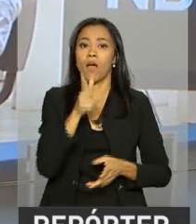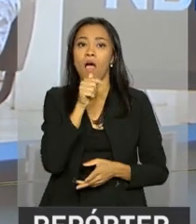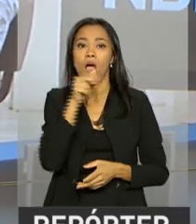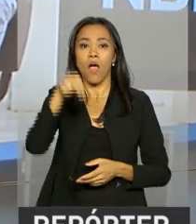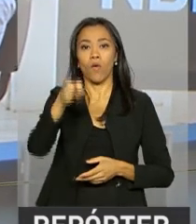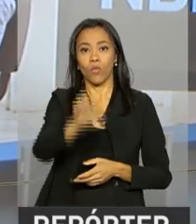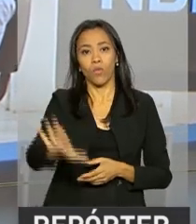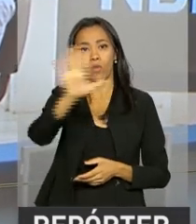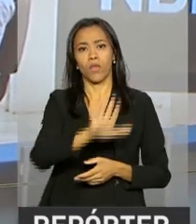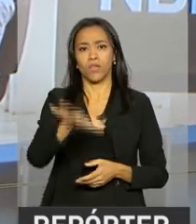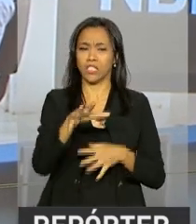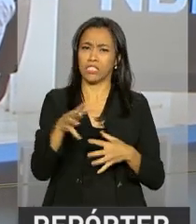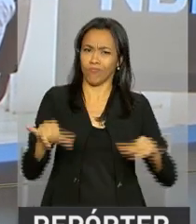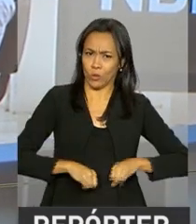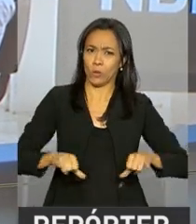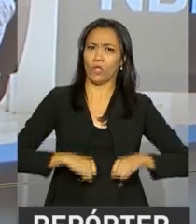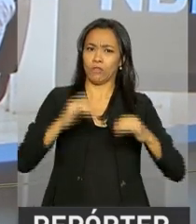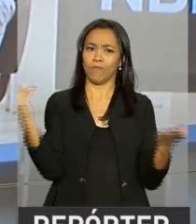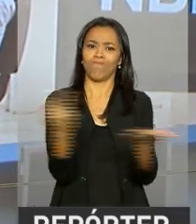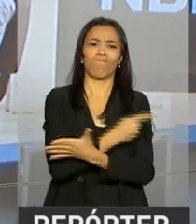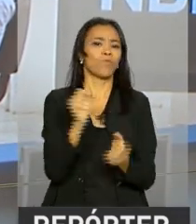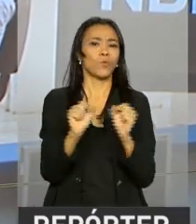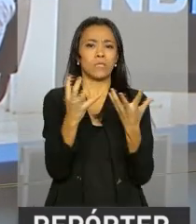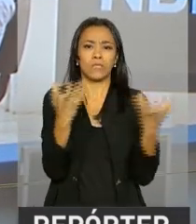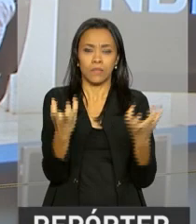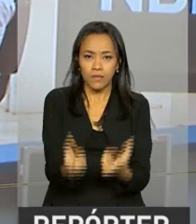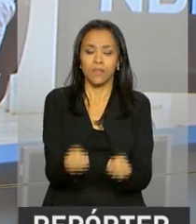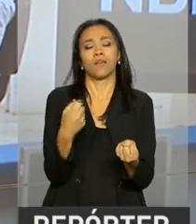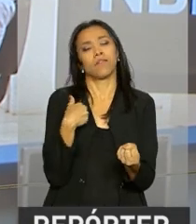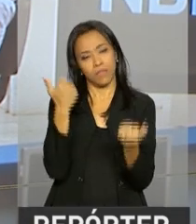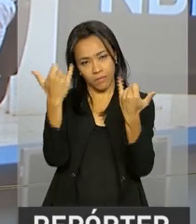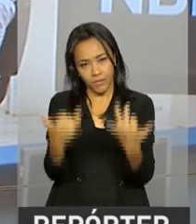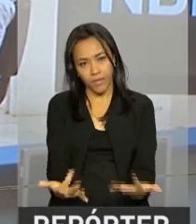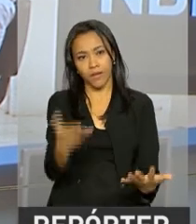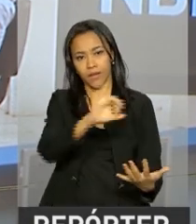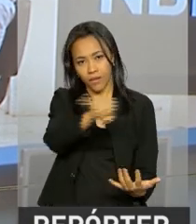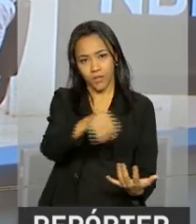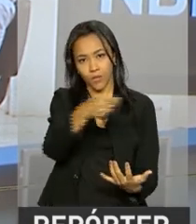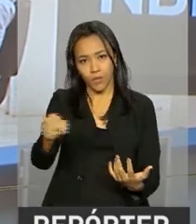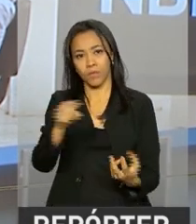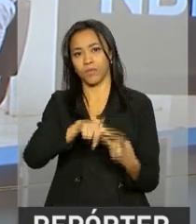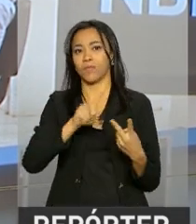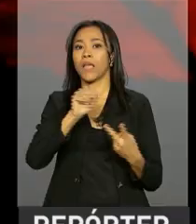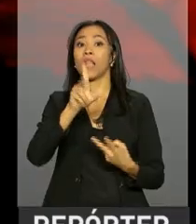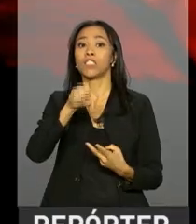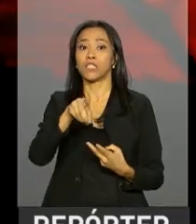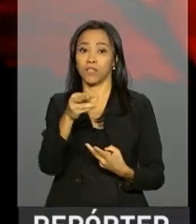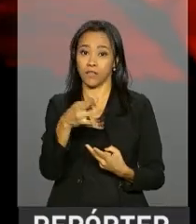nordestino que sofre com a seca. É o que vai mostrar agora para a gente os repórteres João Pedro Neto e Alexandre Silva.